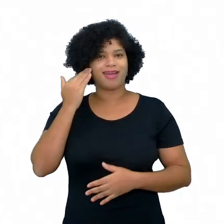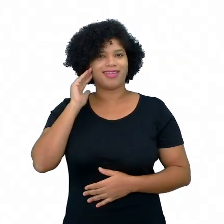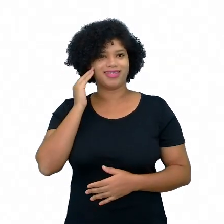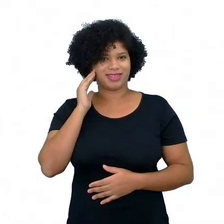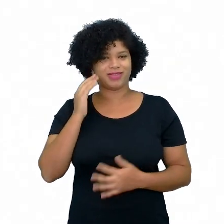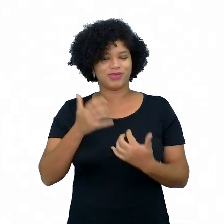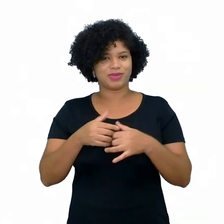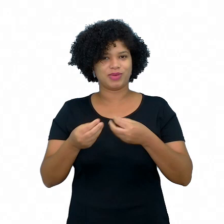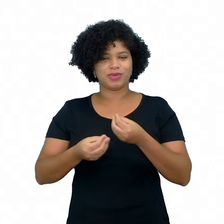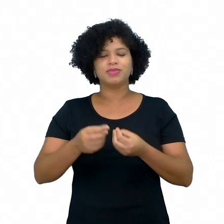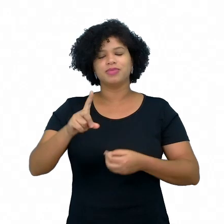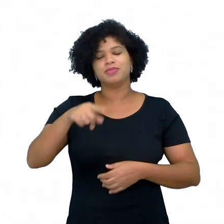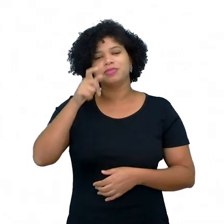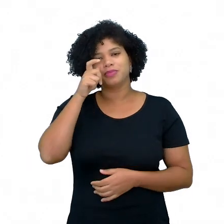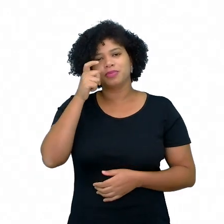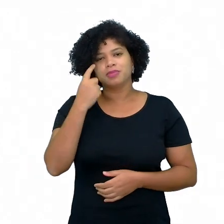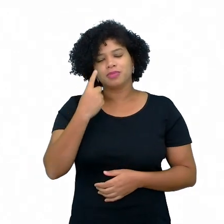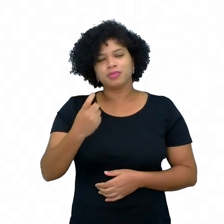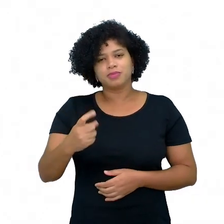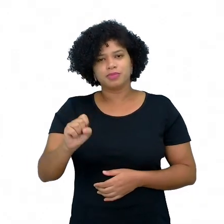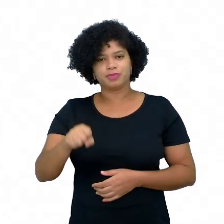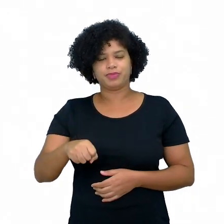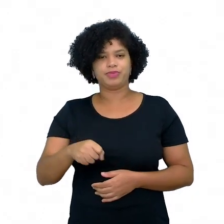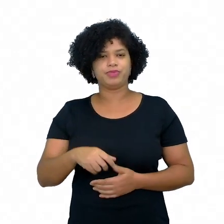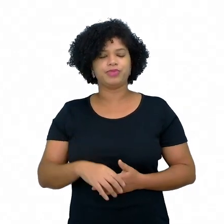aí é bastante interessante, né?